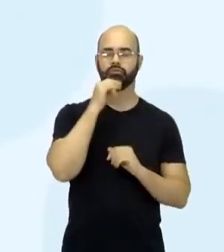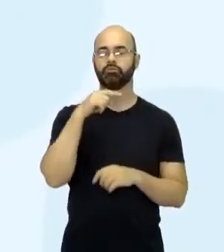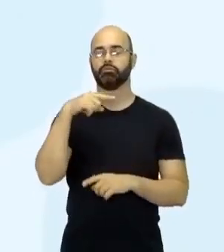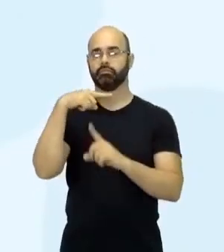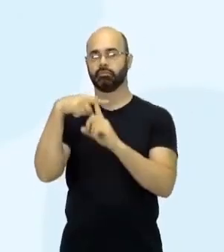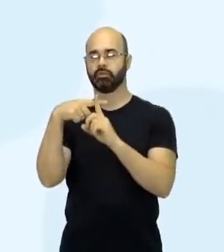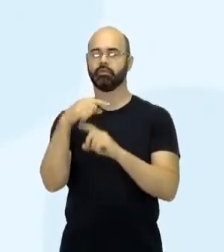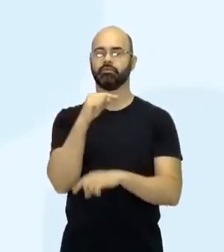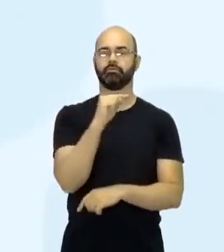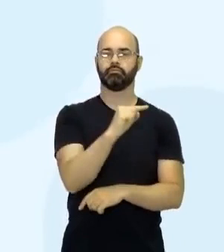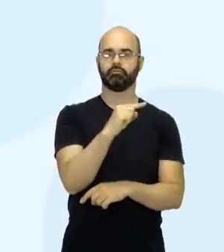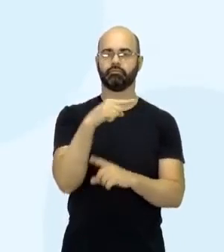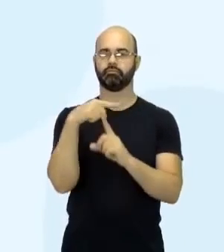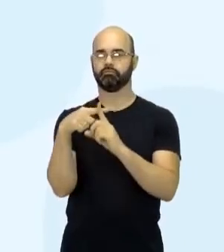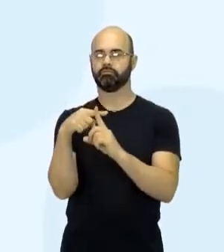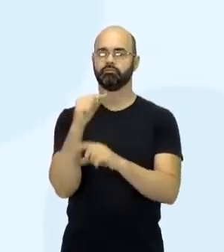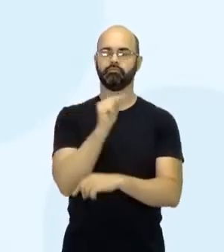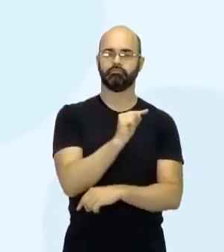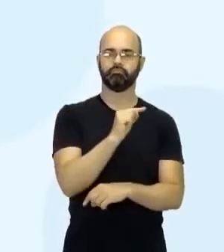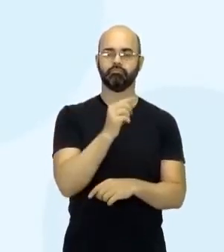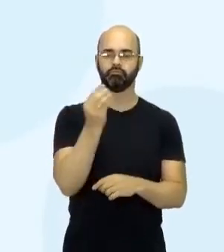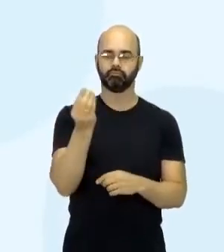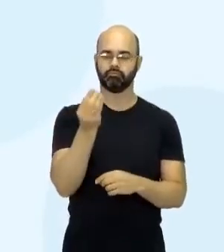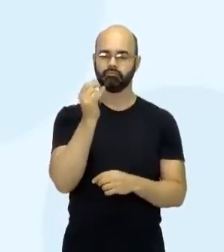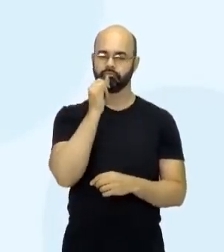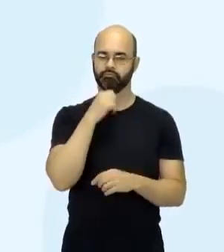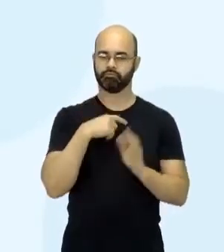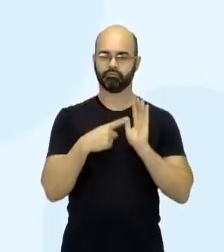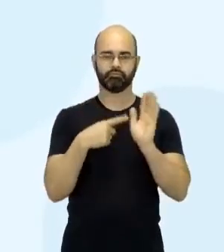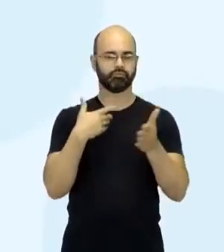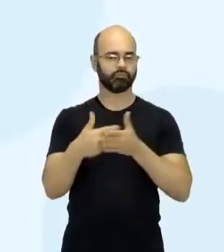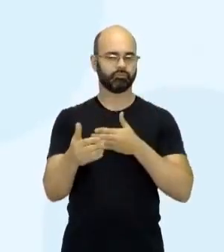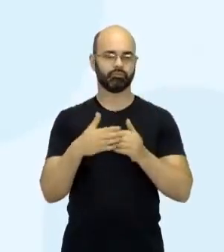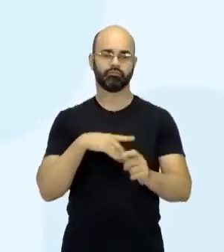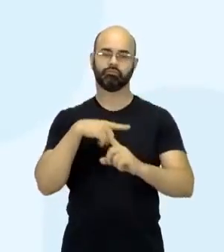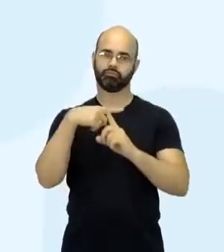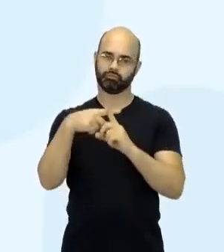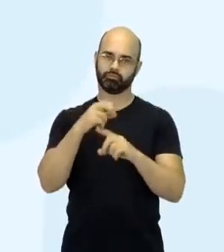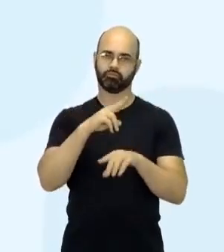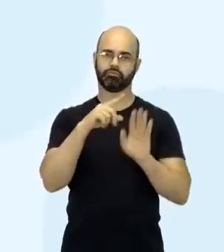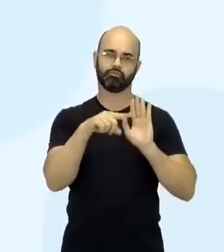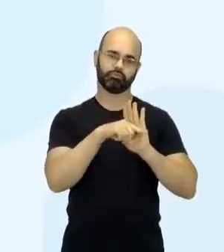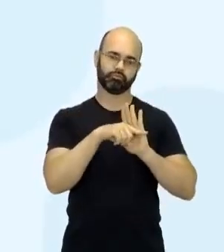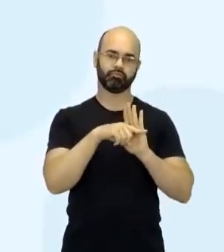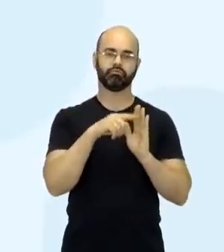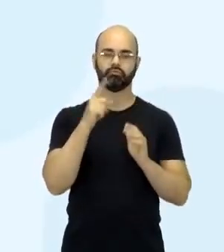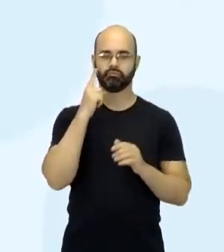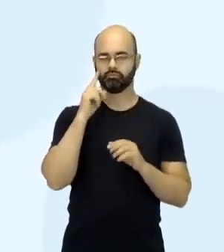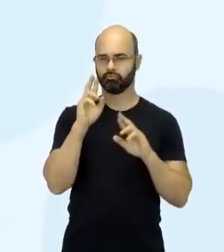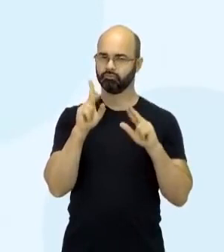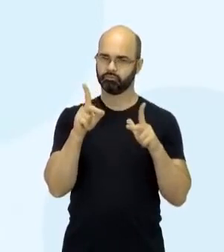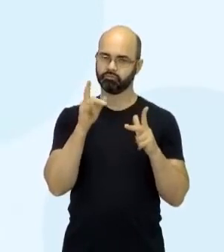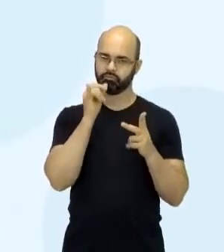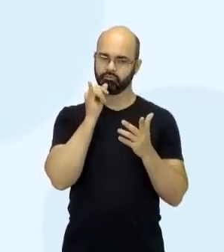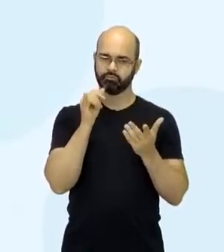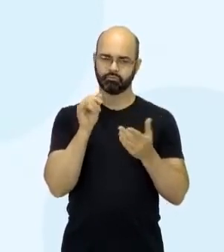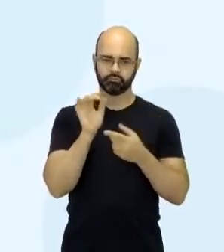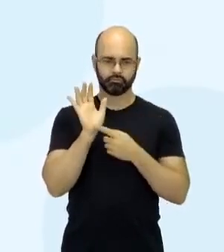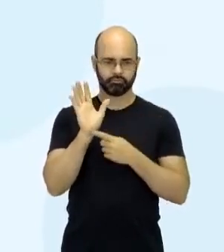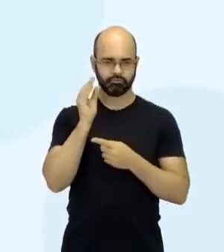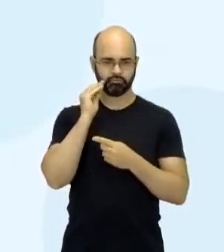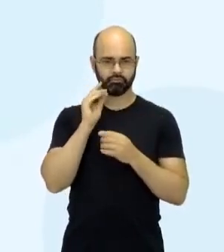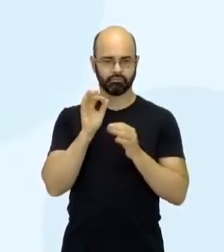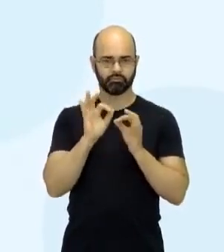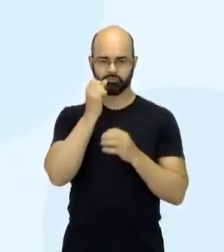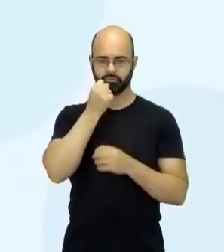no contexto, que foi o seguinte, ó. Então, qualquer adição e subtração, no caso aí a multiplicação vai ser um pouquinho diferente, com os inteiros, resulta no